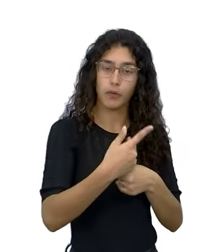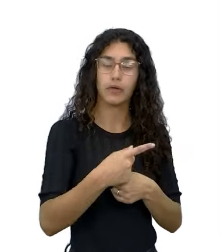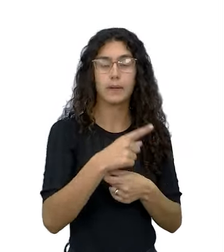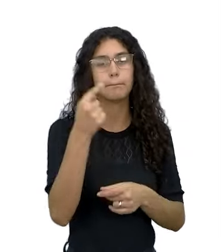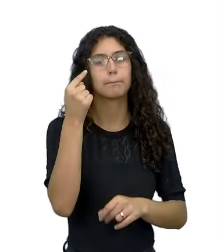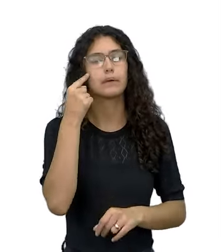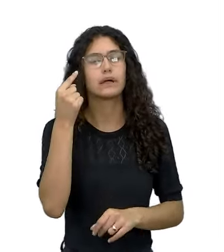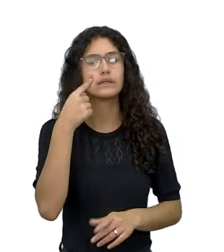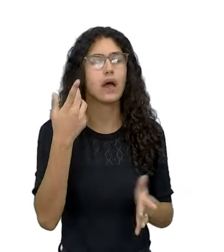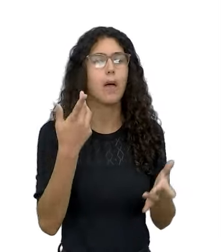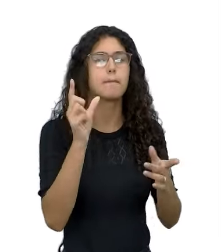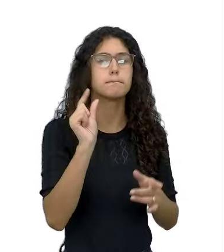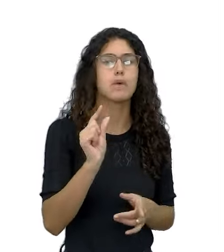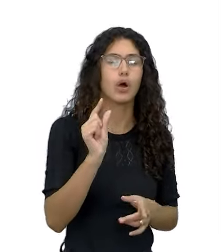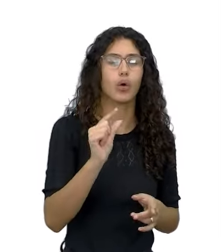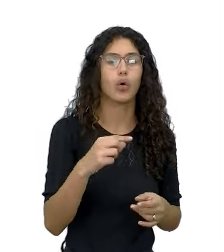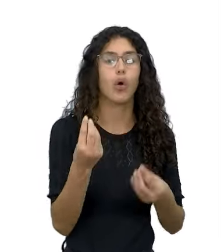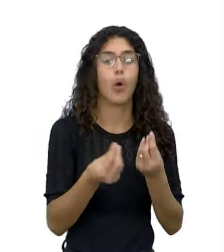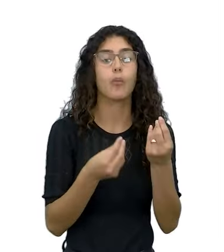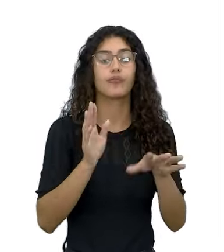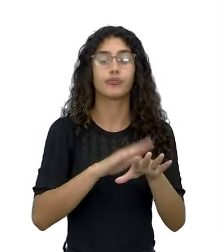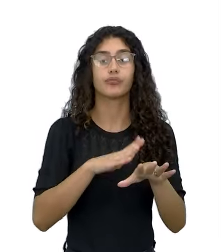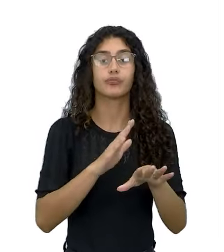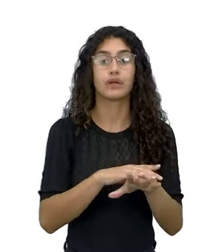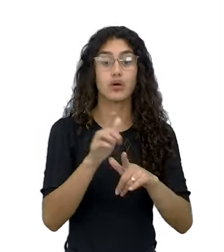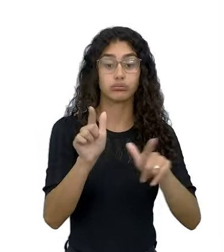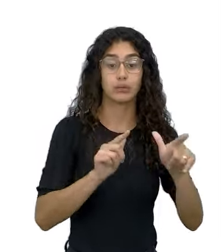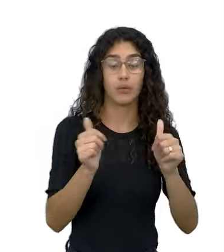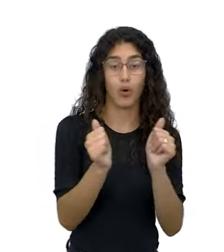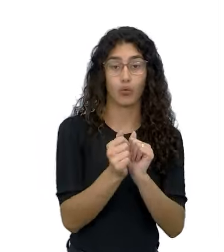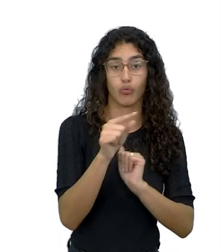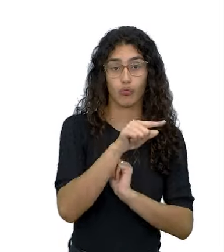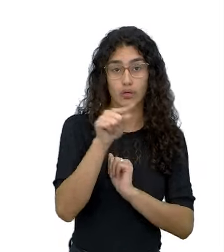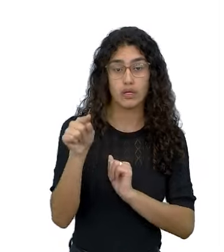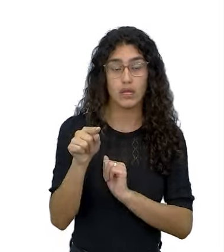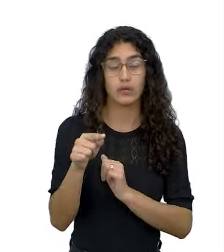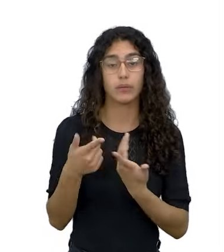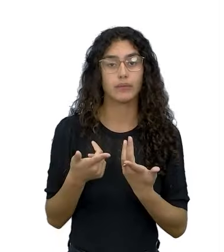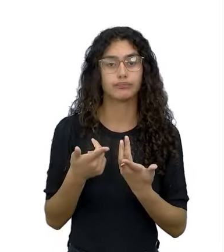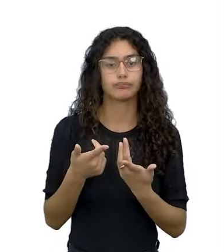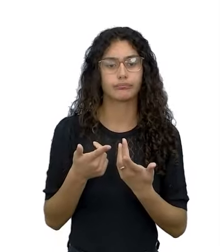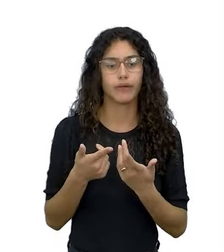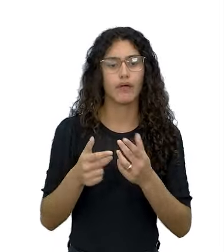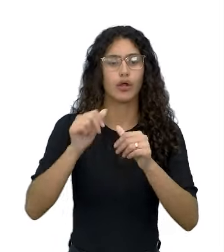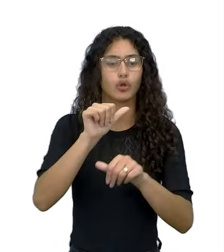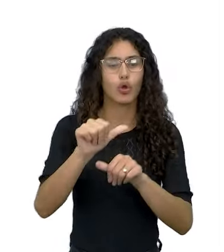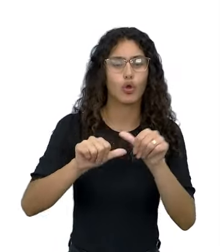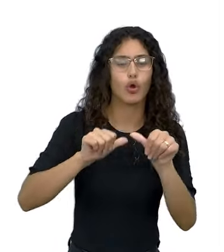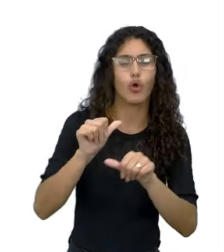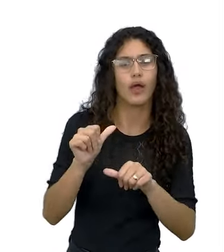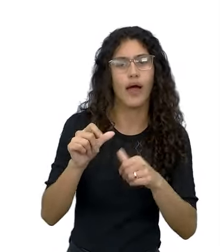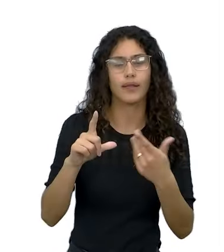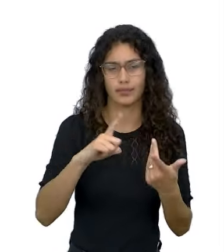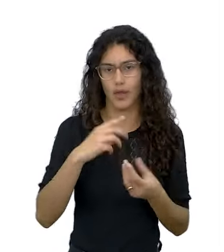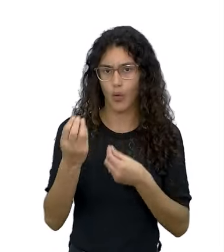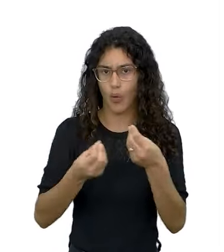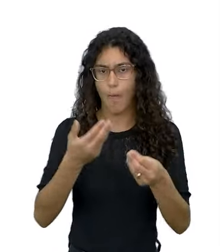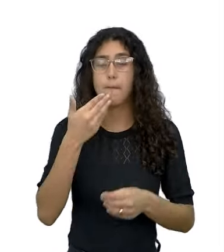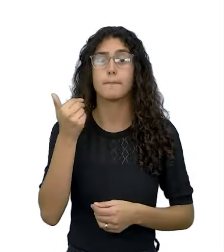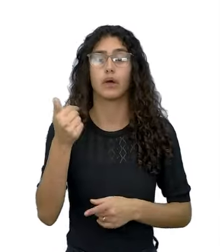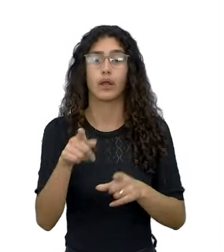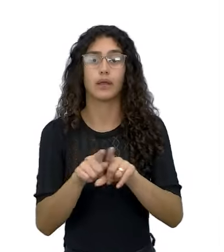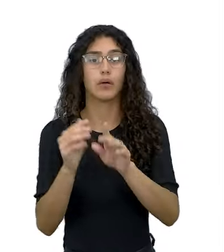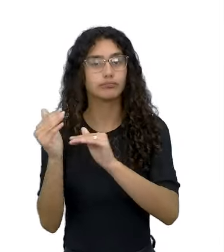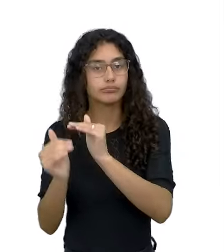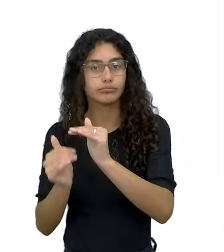vocês pensarem um pouquinho de como vocês realizam o trabalho de vocês. Será que dá para mudar alguma coisa? Será que vai dar para melhorar daqui para